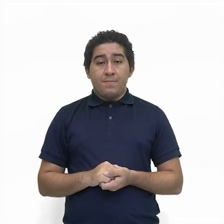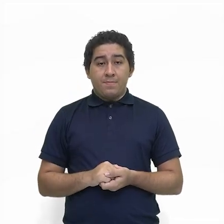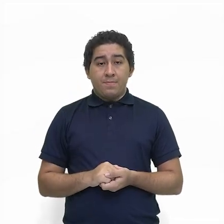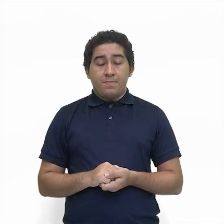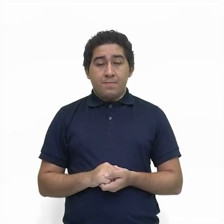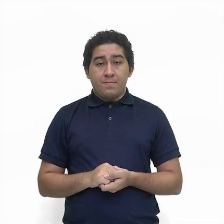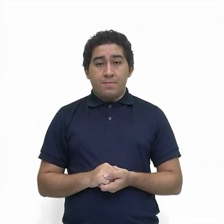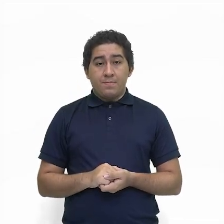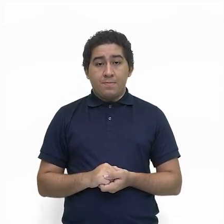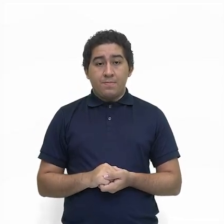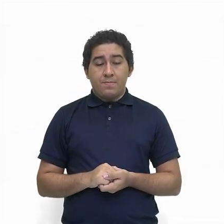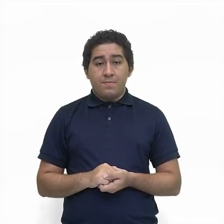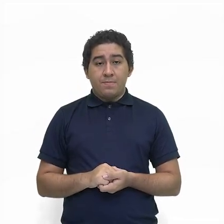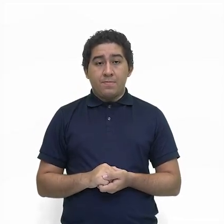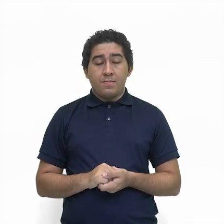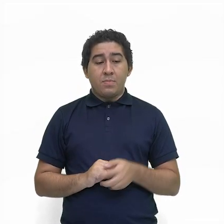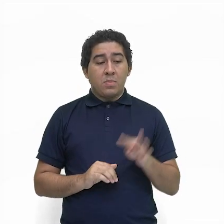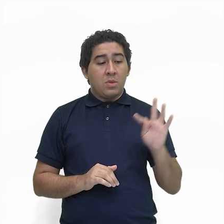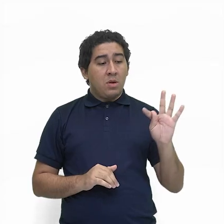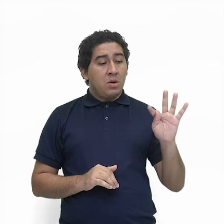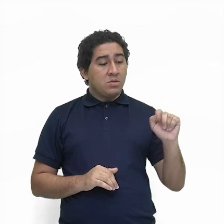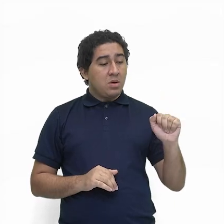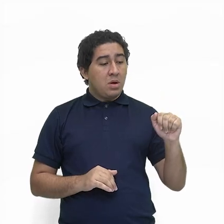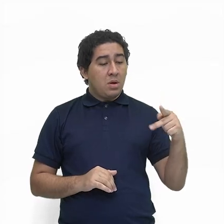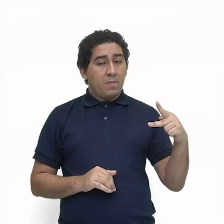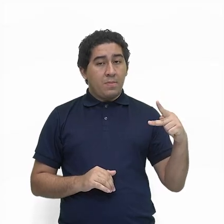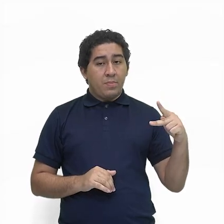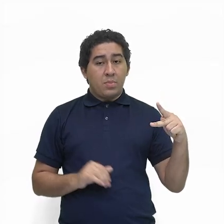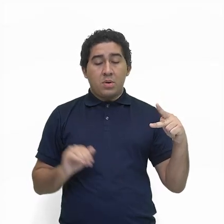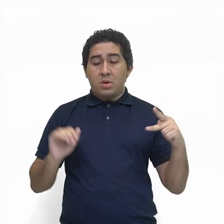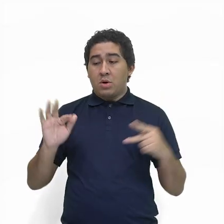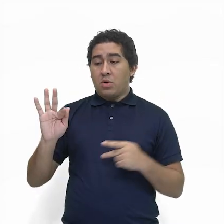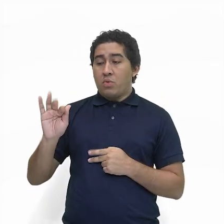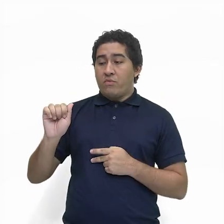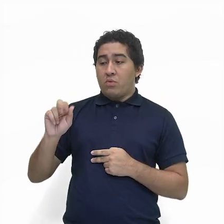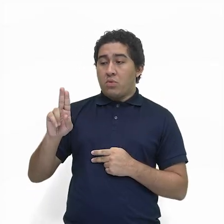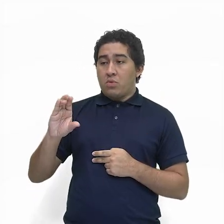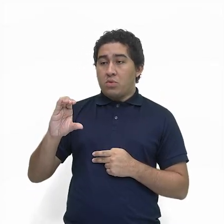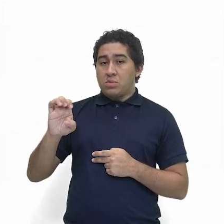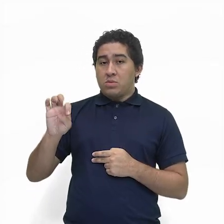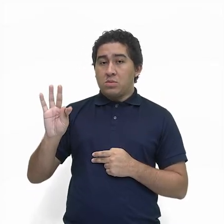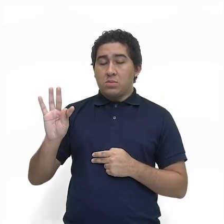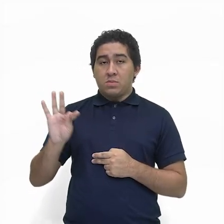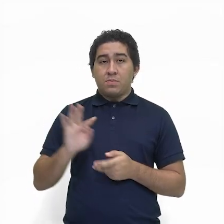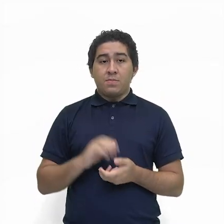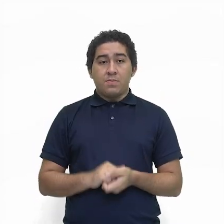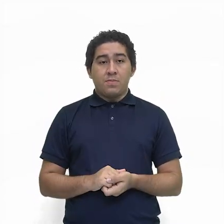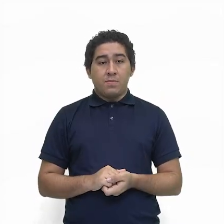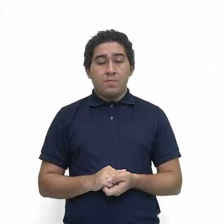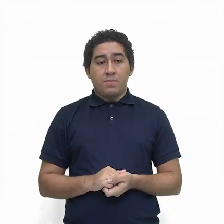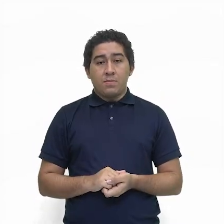nós falamos tap. Já no American English, nós falamos faucet.